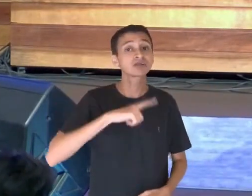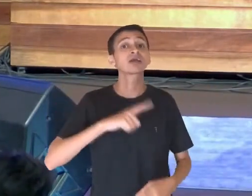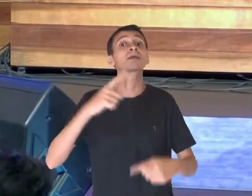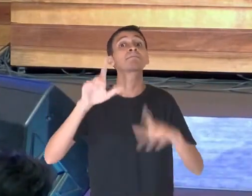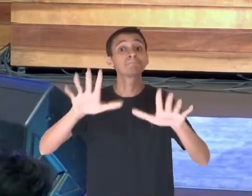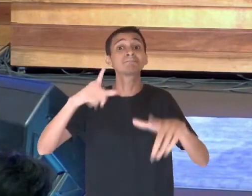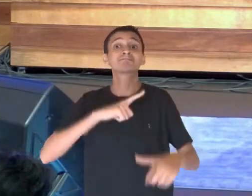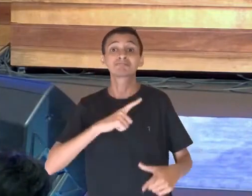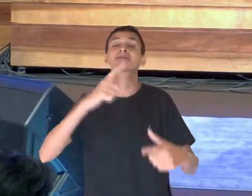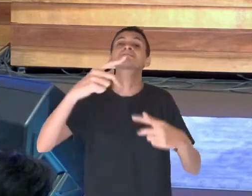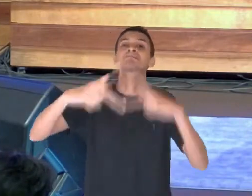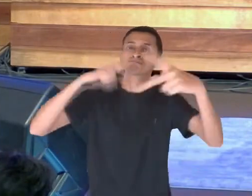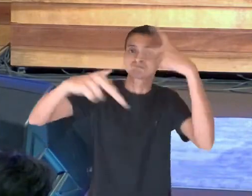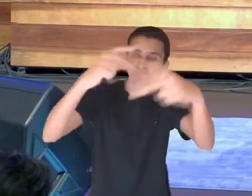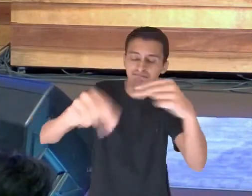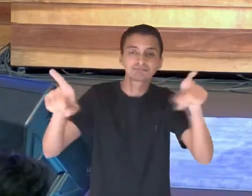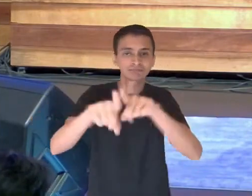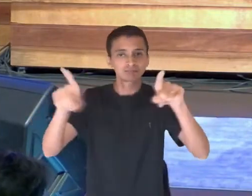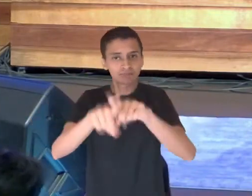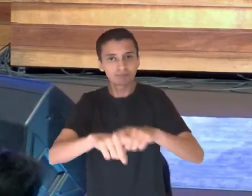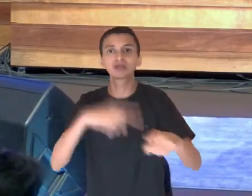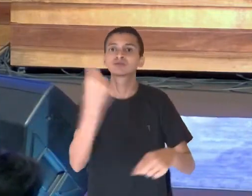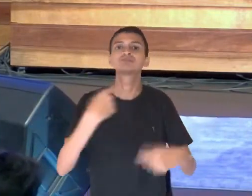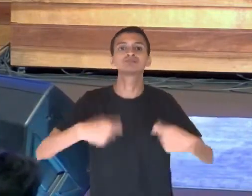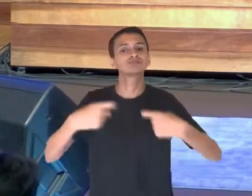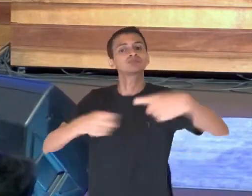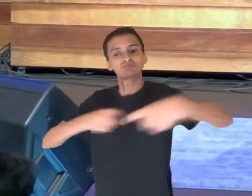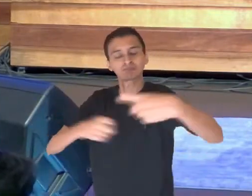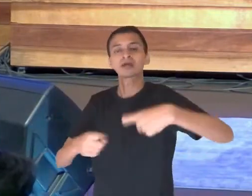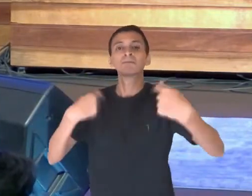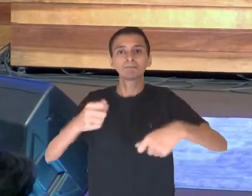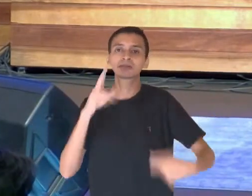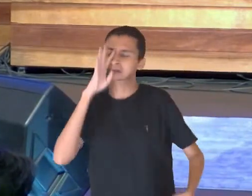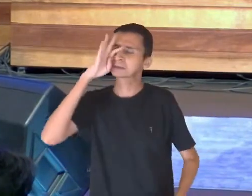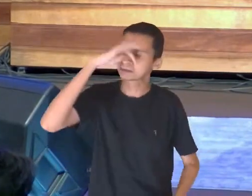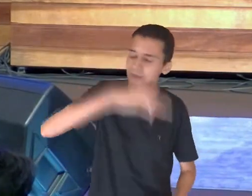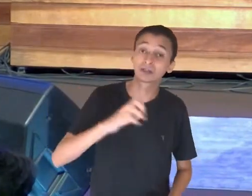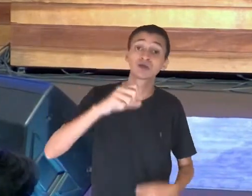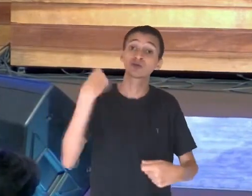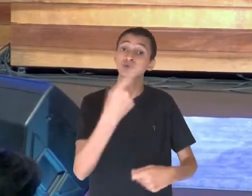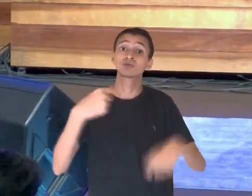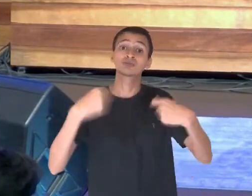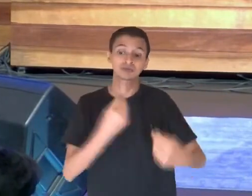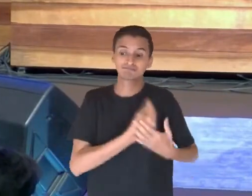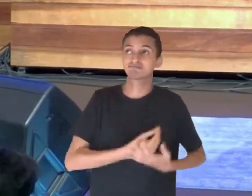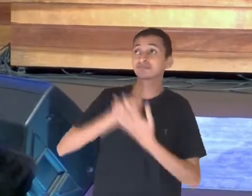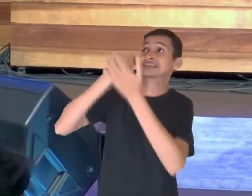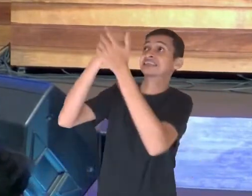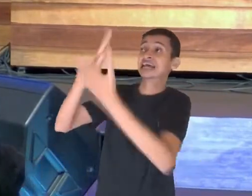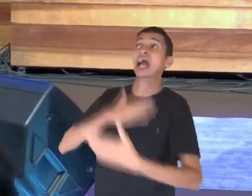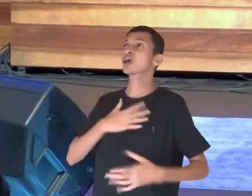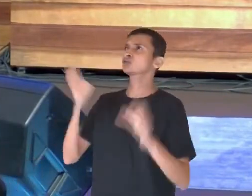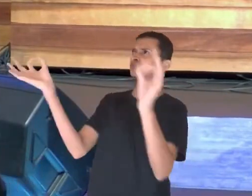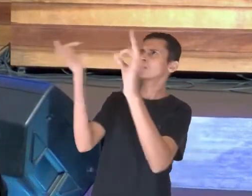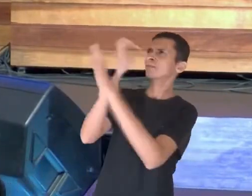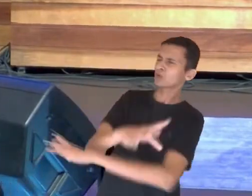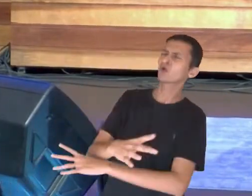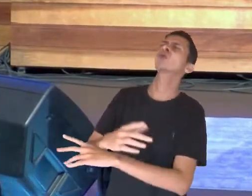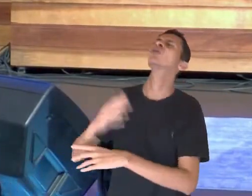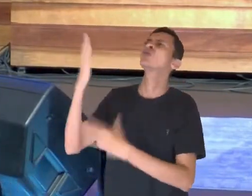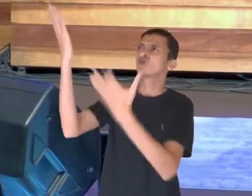foi prometida, é necessário chegar diante daquele que tem os papéis e dizer, estou pronto,